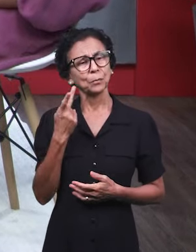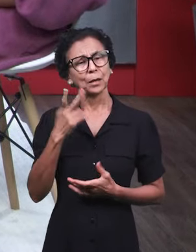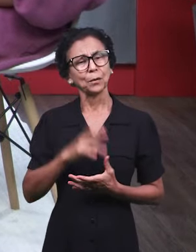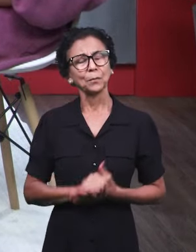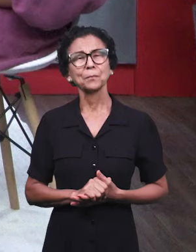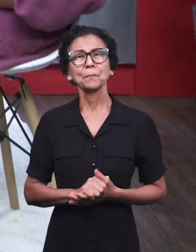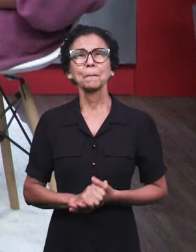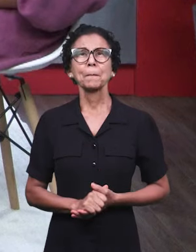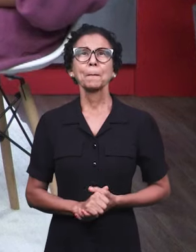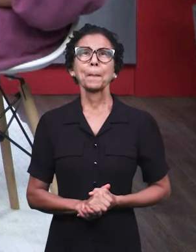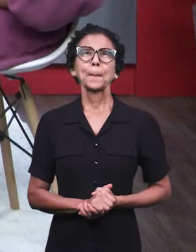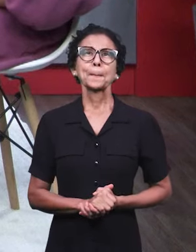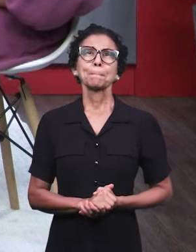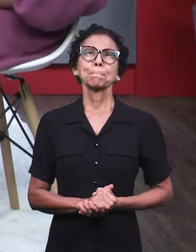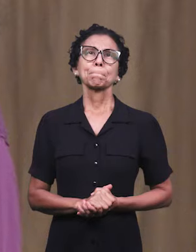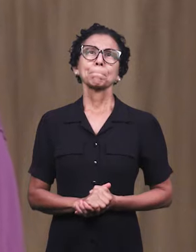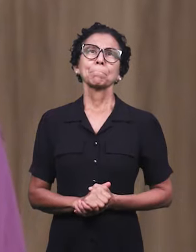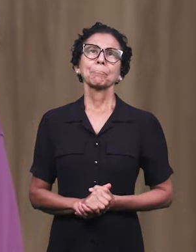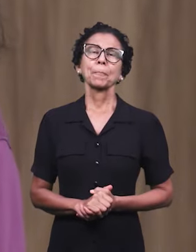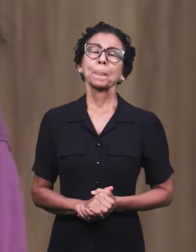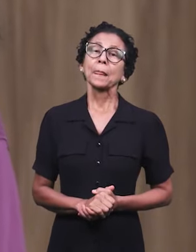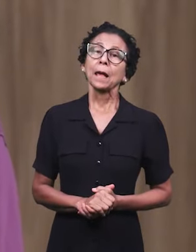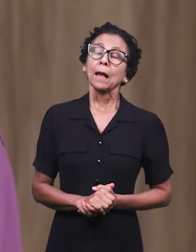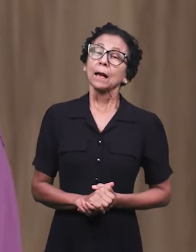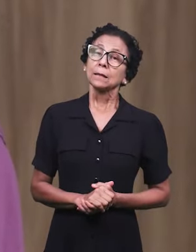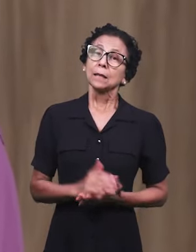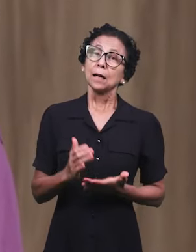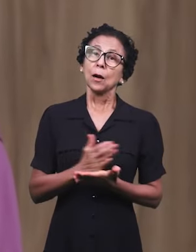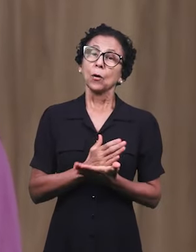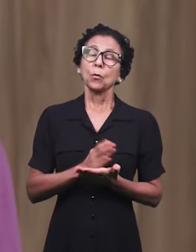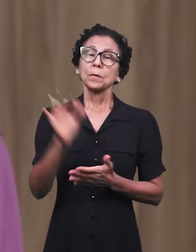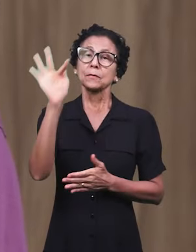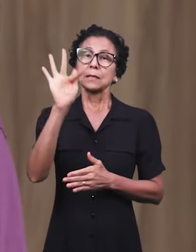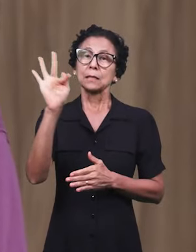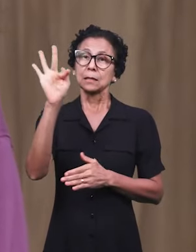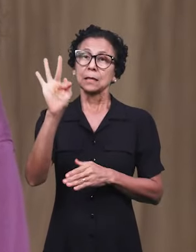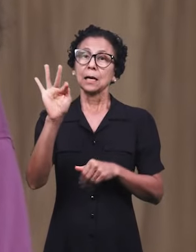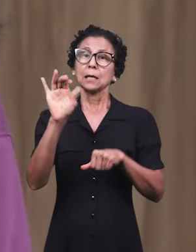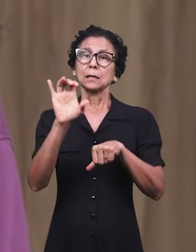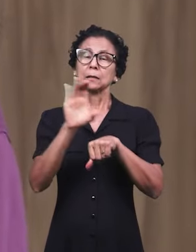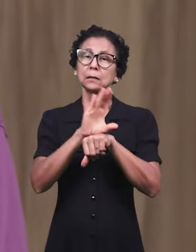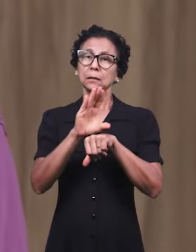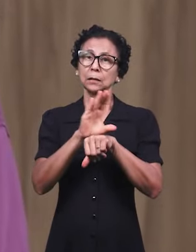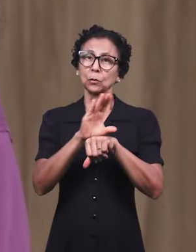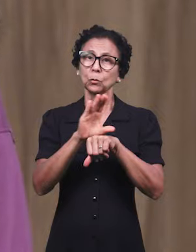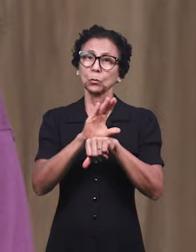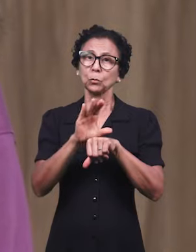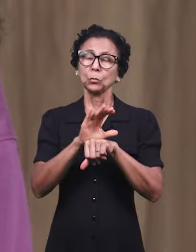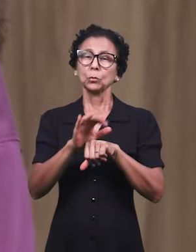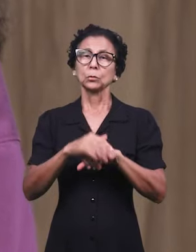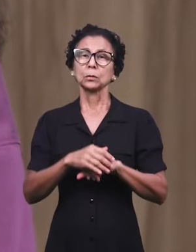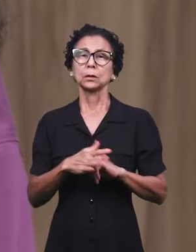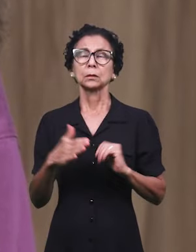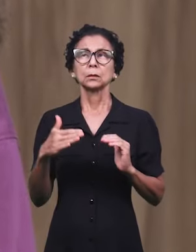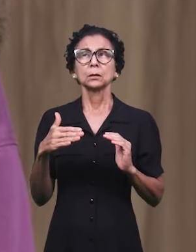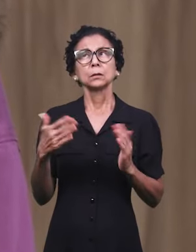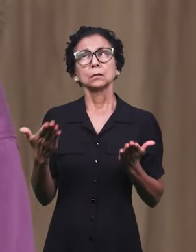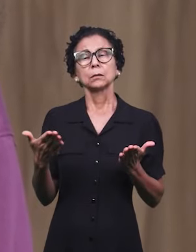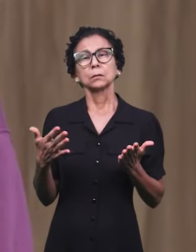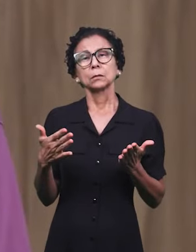recorram a faculdades. Faculdades que têm um curso de psicoterapia. Os alunos do último ano, né, do